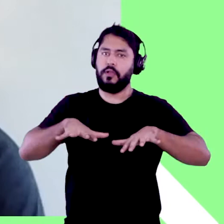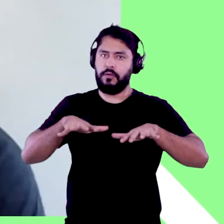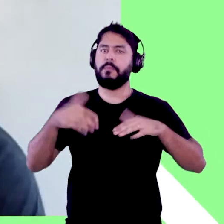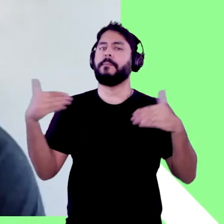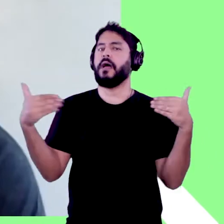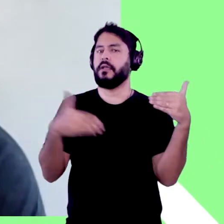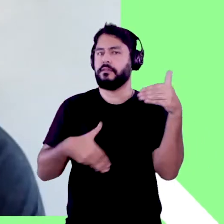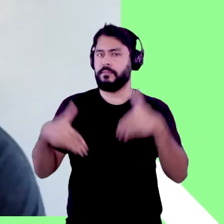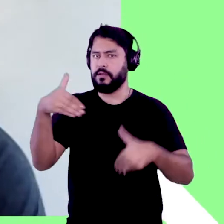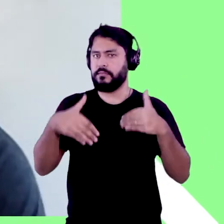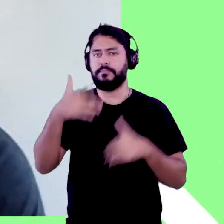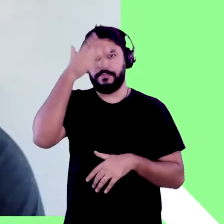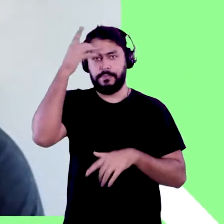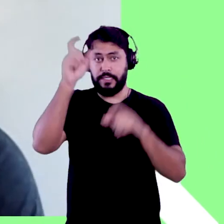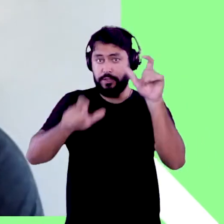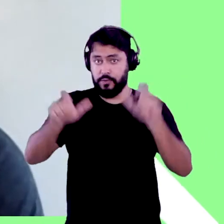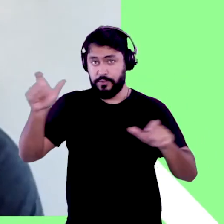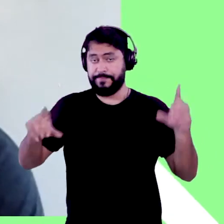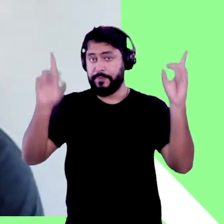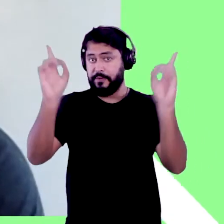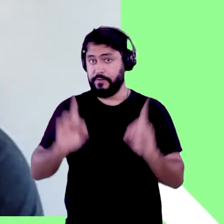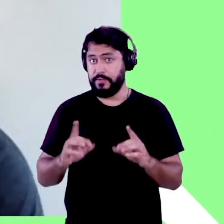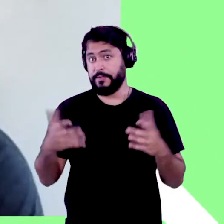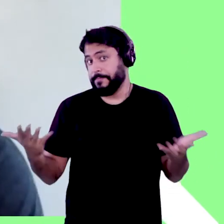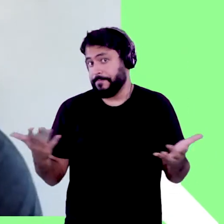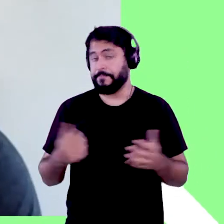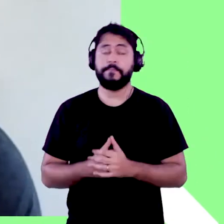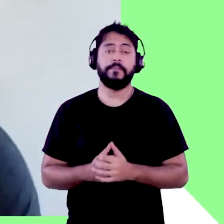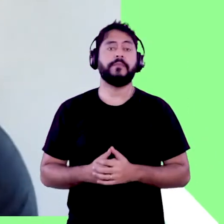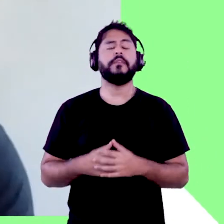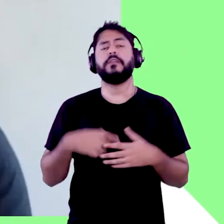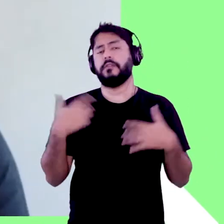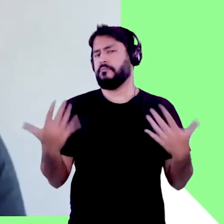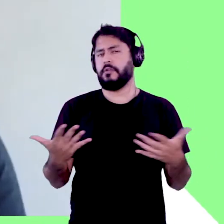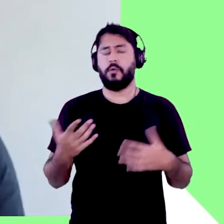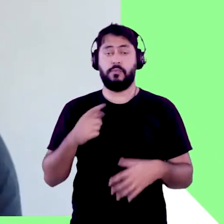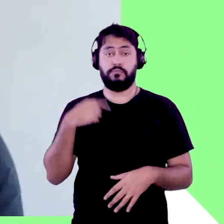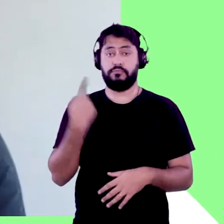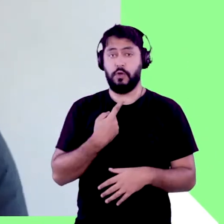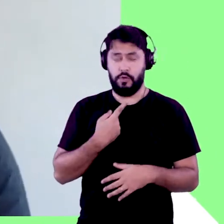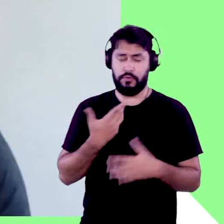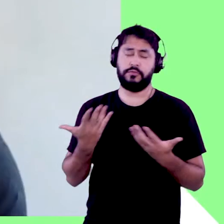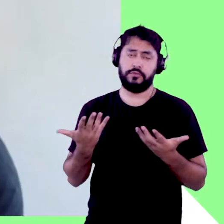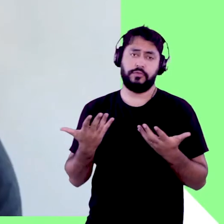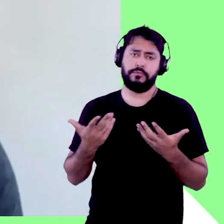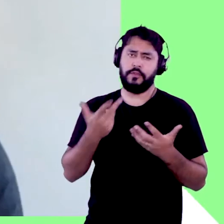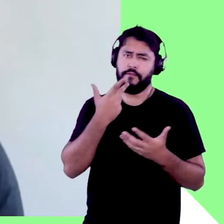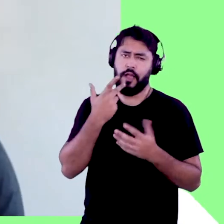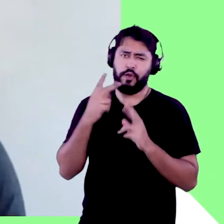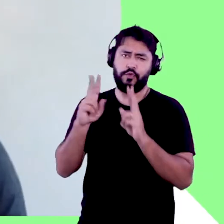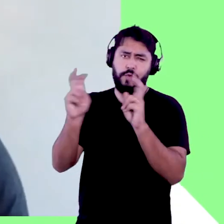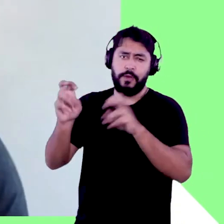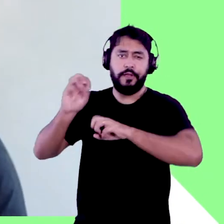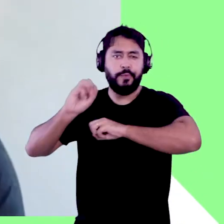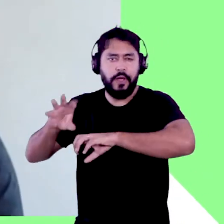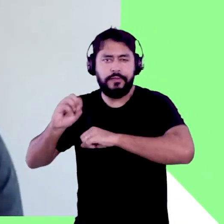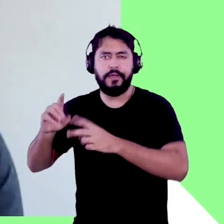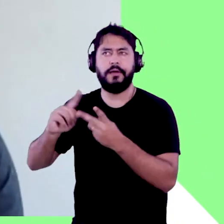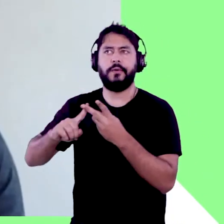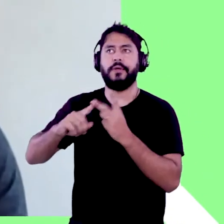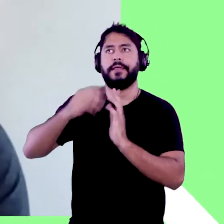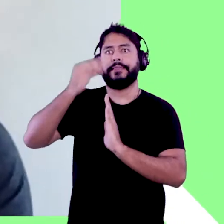deficiência. Então, quando a gente fala, né, de educação, de design acessível, será